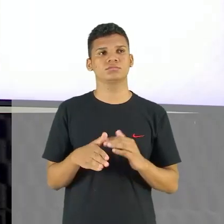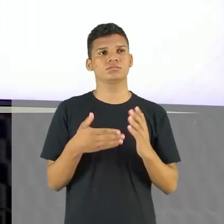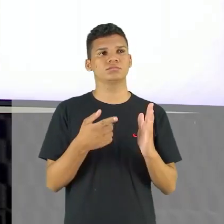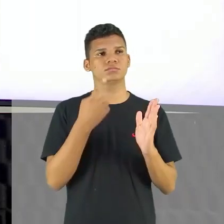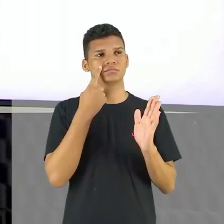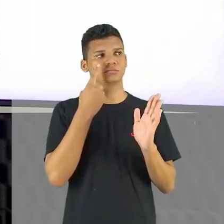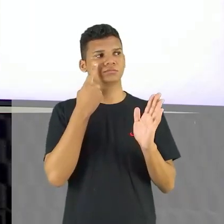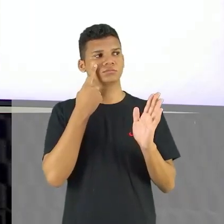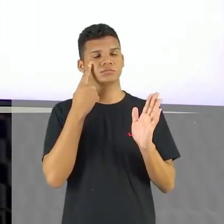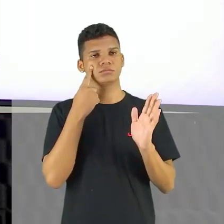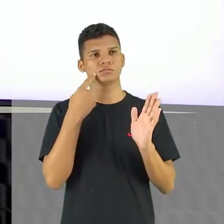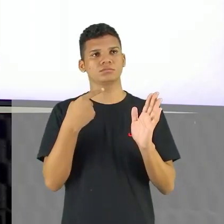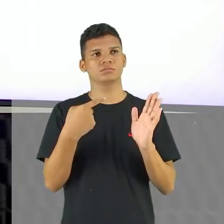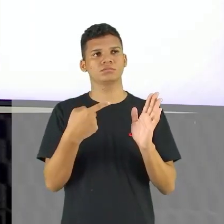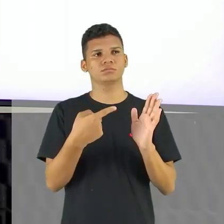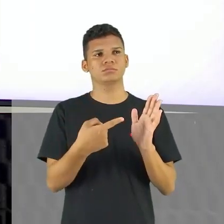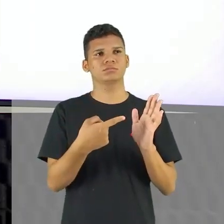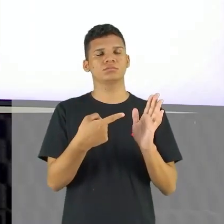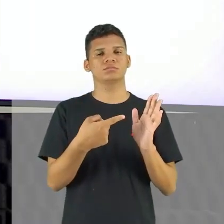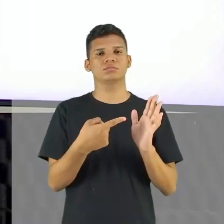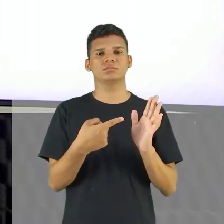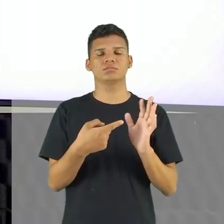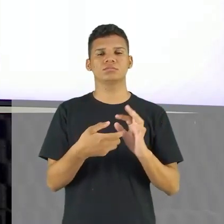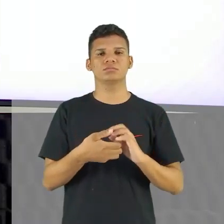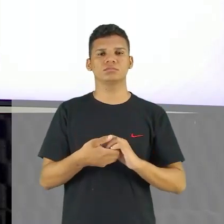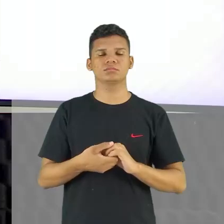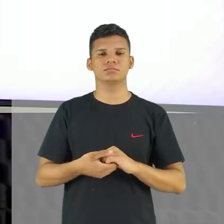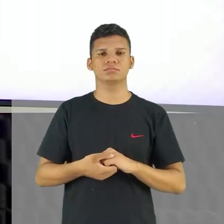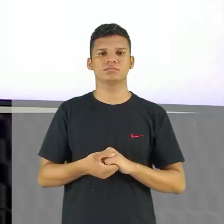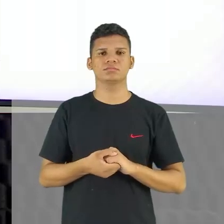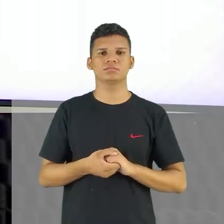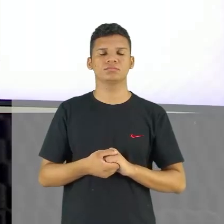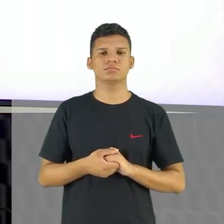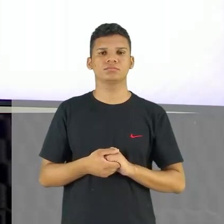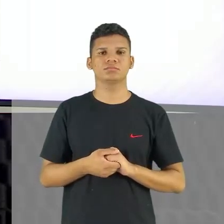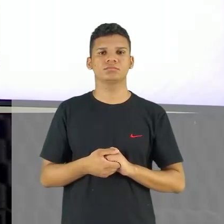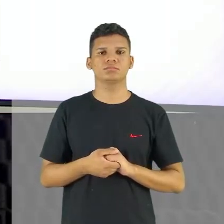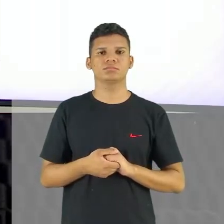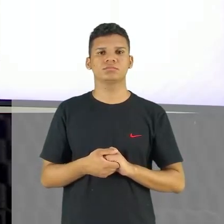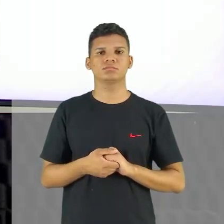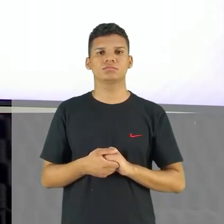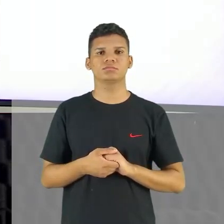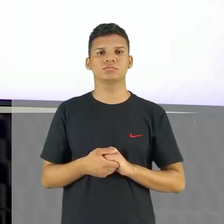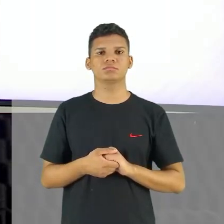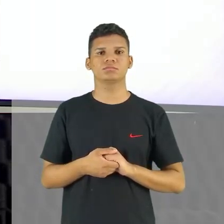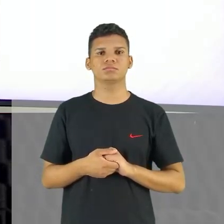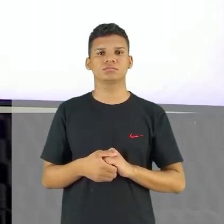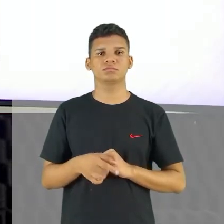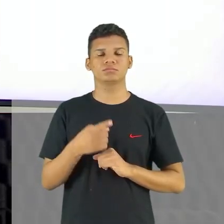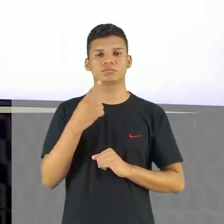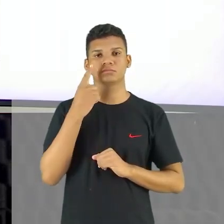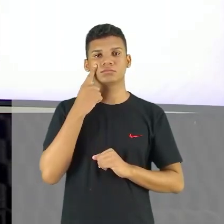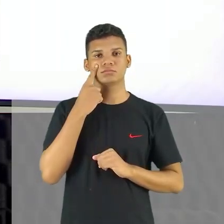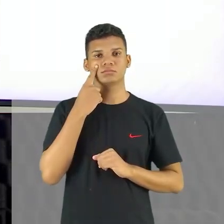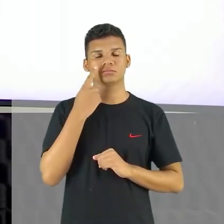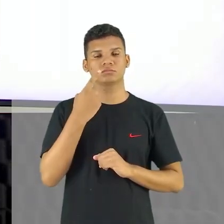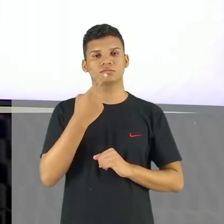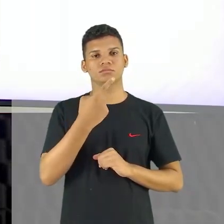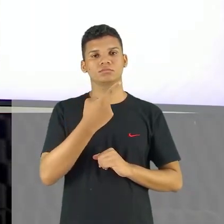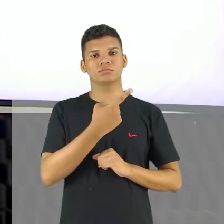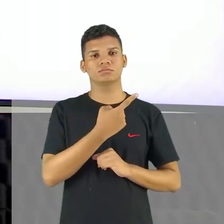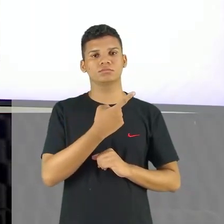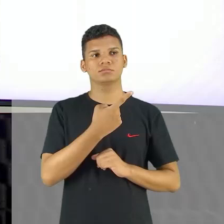um pedaço de corda. Sois povo pelas janelas. Cortejo, bandeiras,